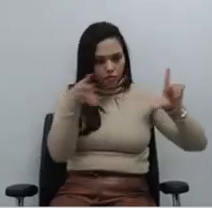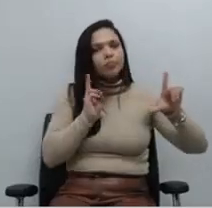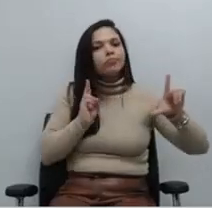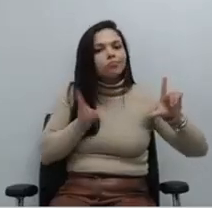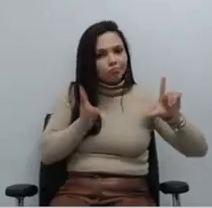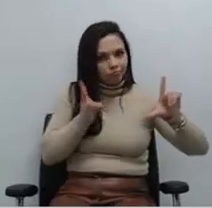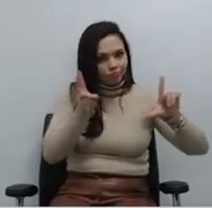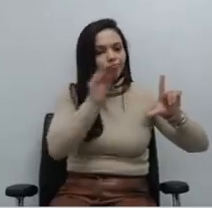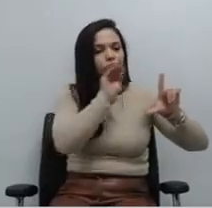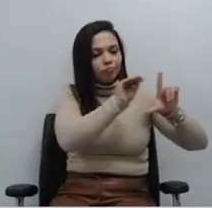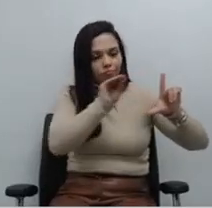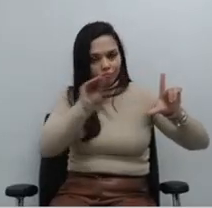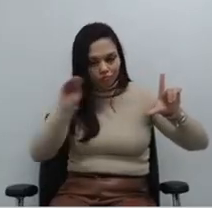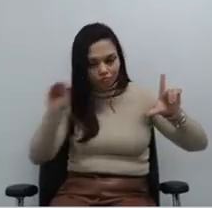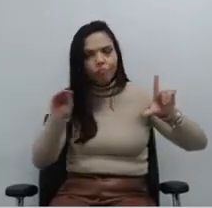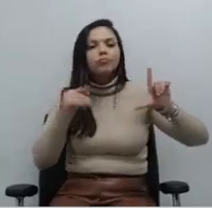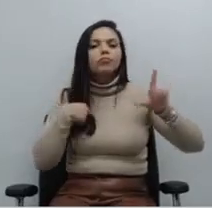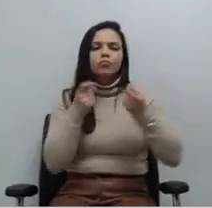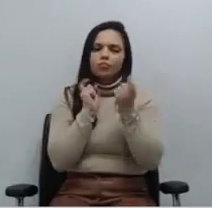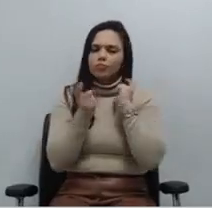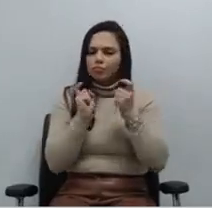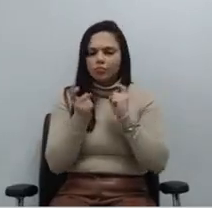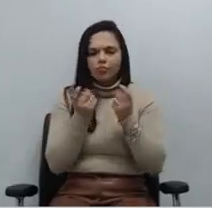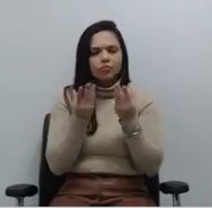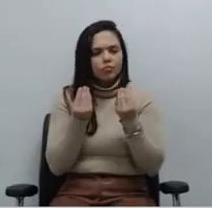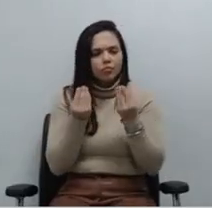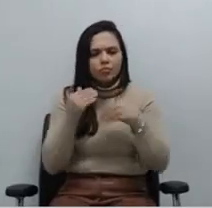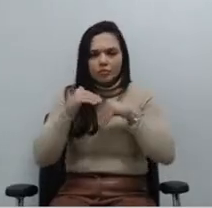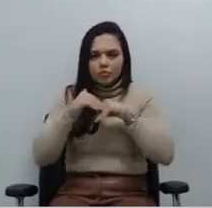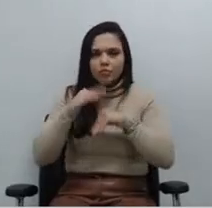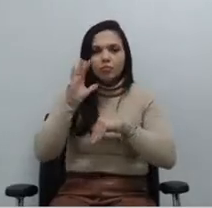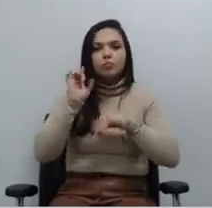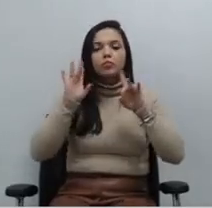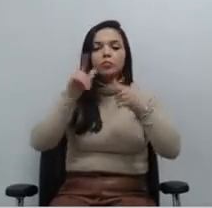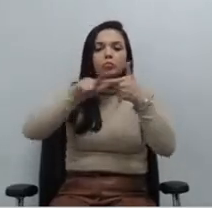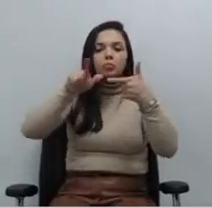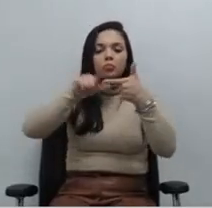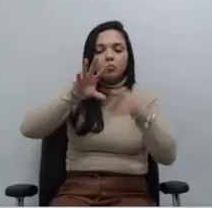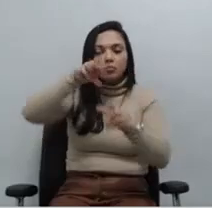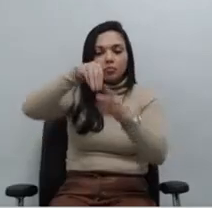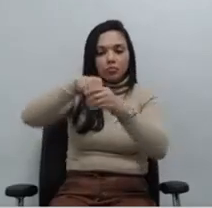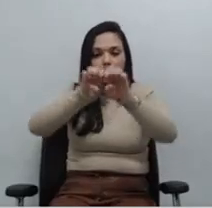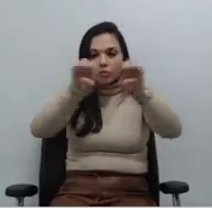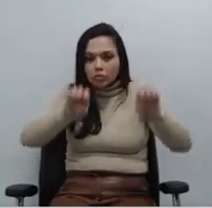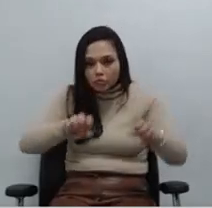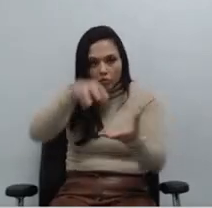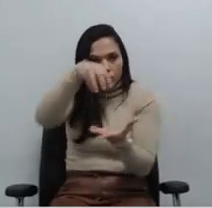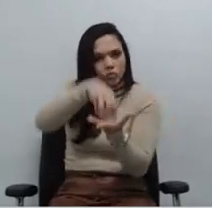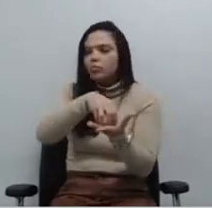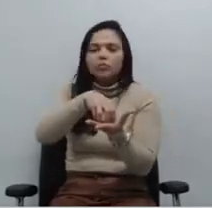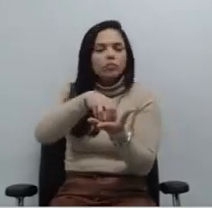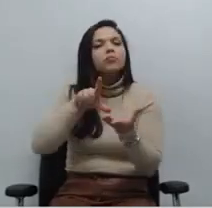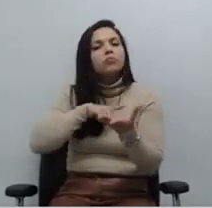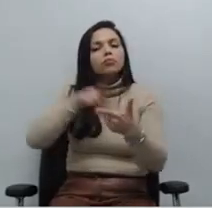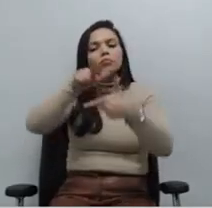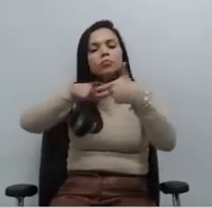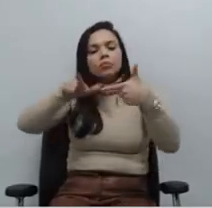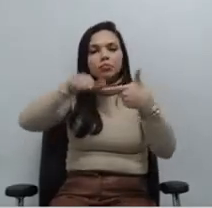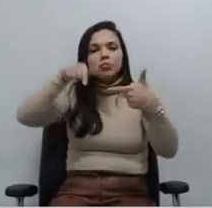temos trazido muito mais do que questões ligadas às unidades, questões estruturais, também questões internas da